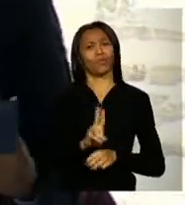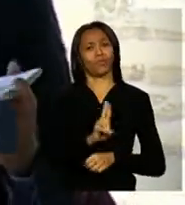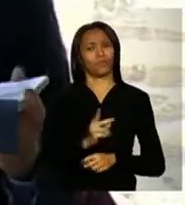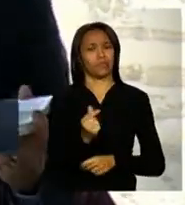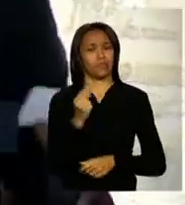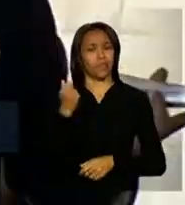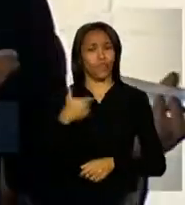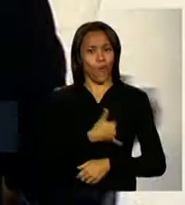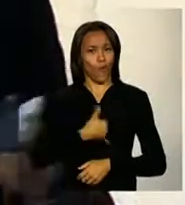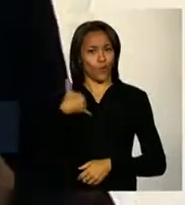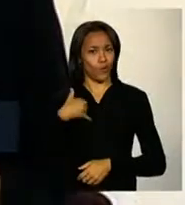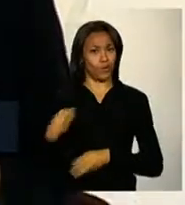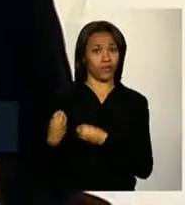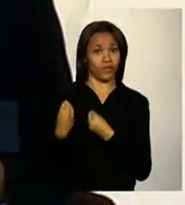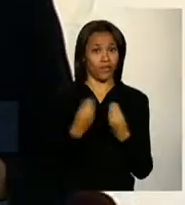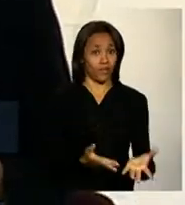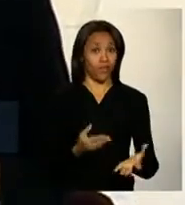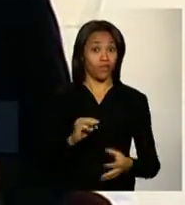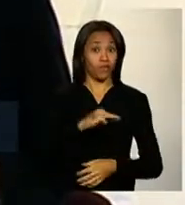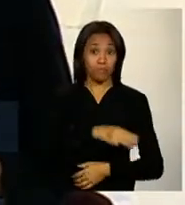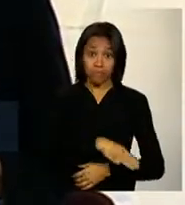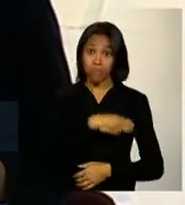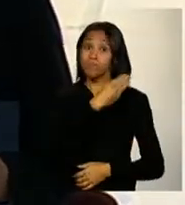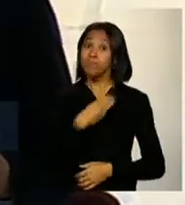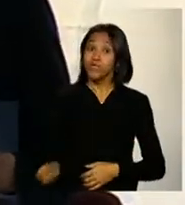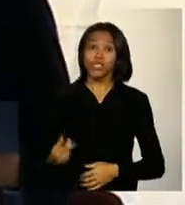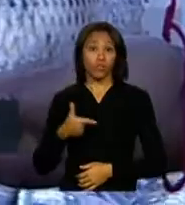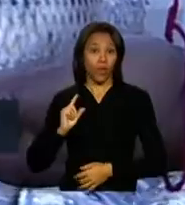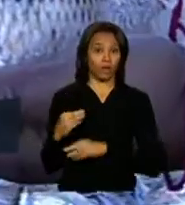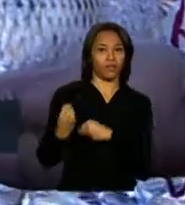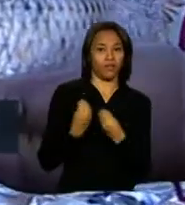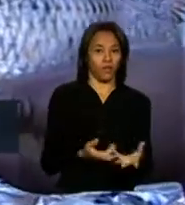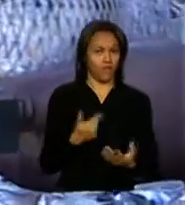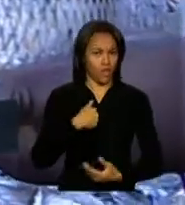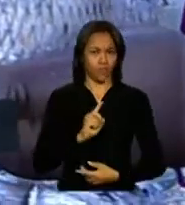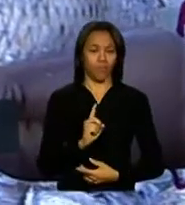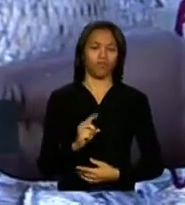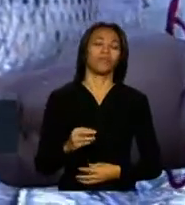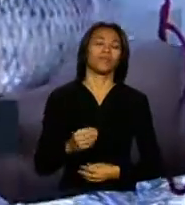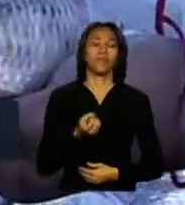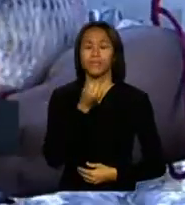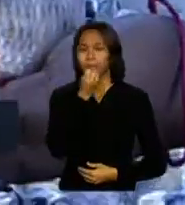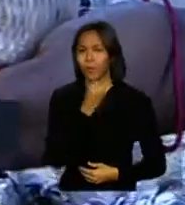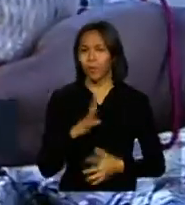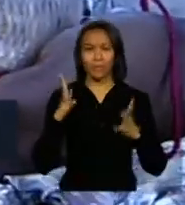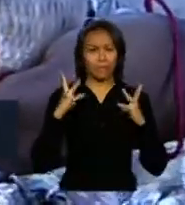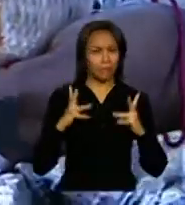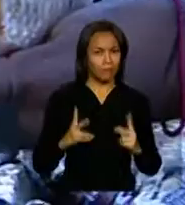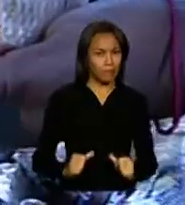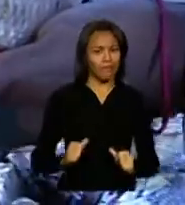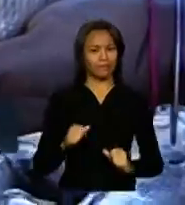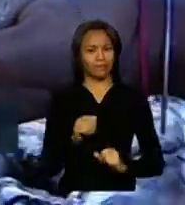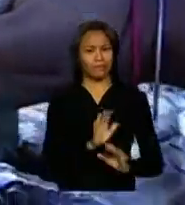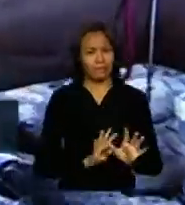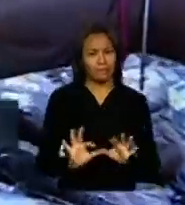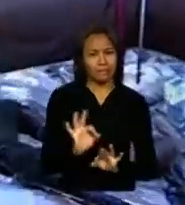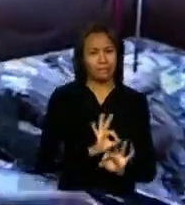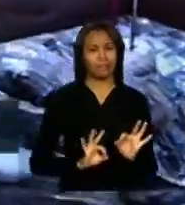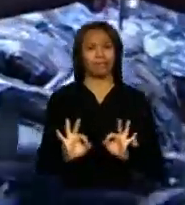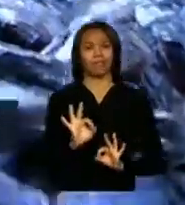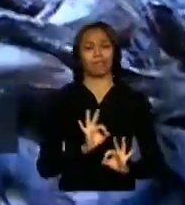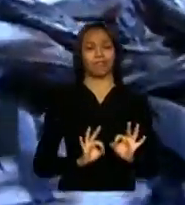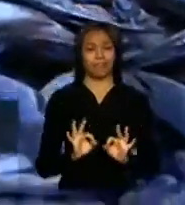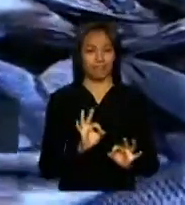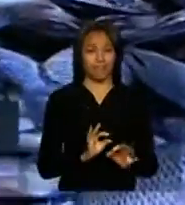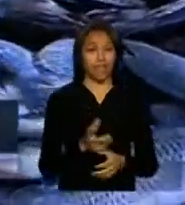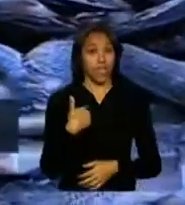orgulhoso Não fui eu que dei foi os bichos anteriores a mim mas que beleza que limpeza essas moças conservam